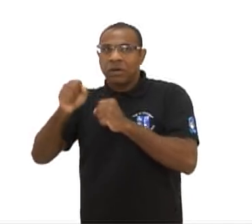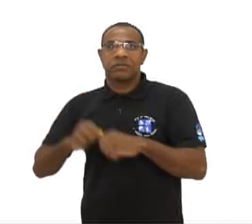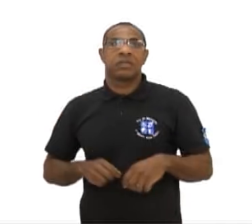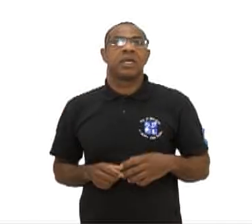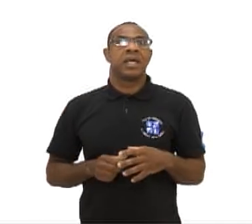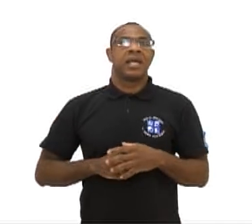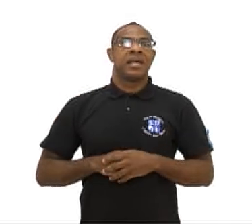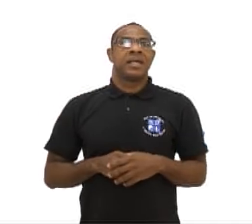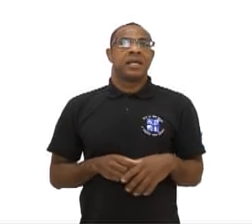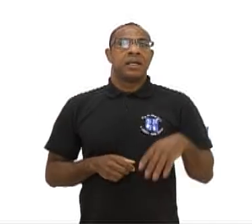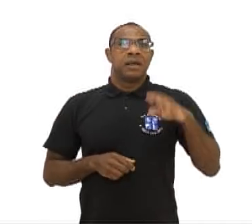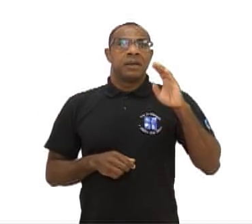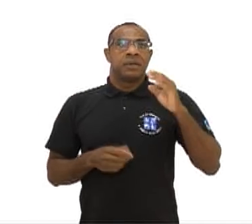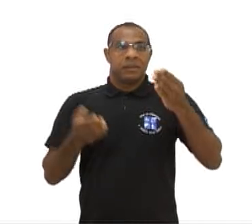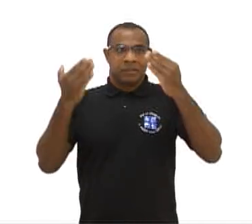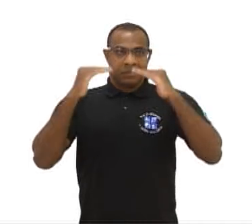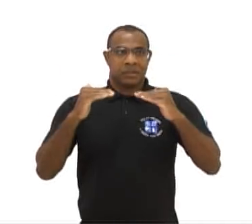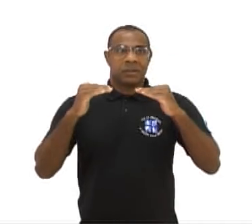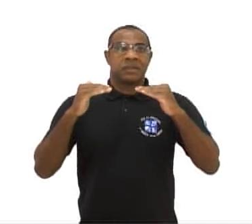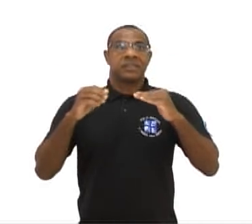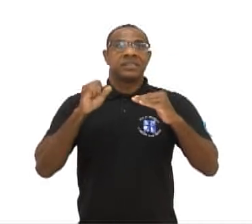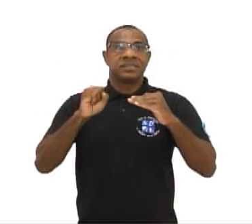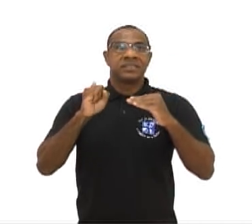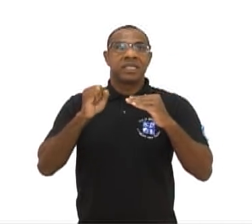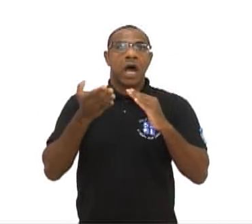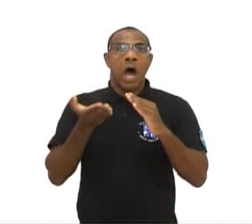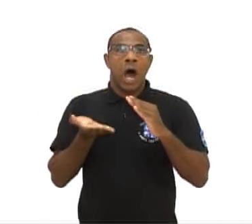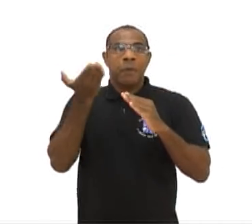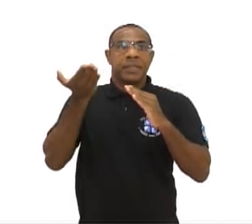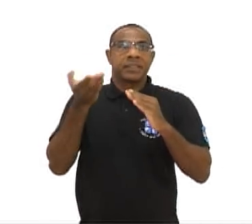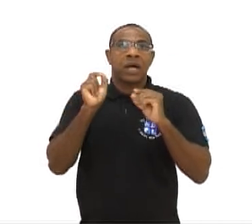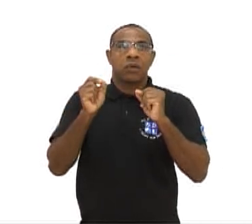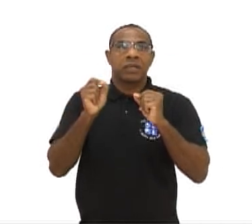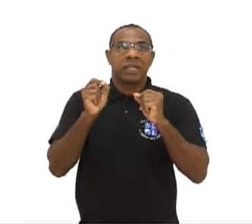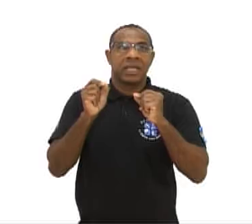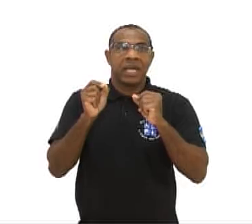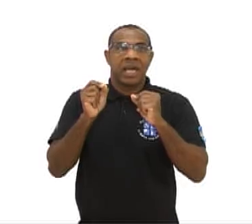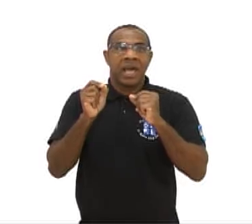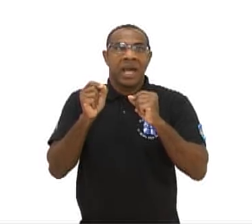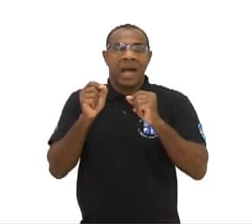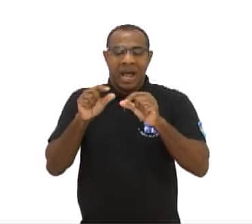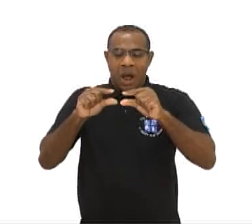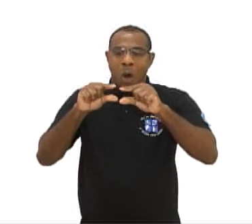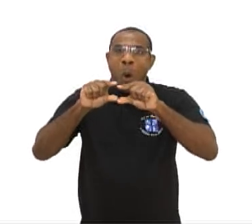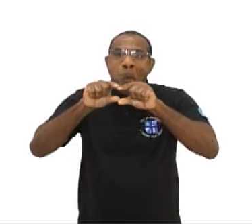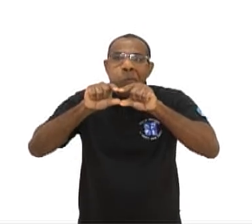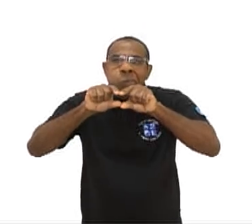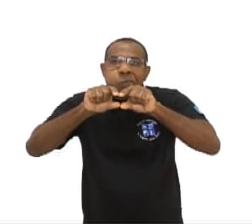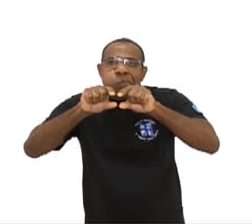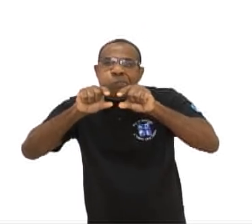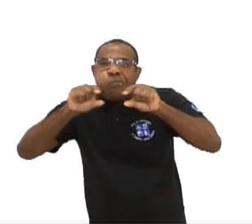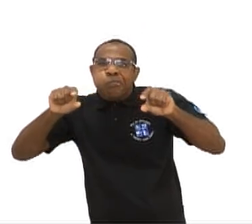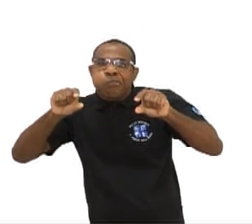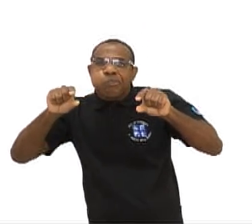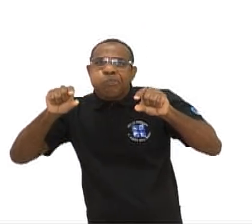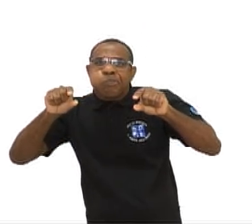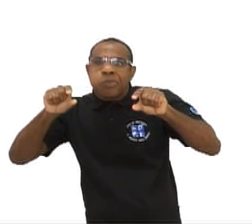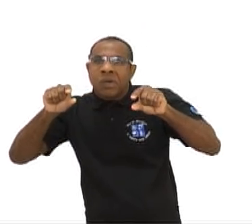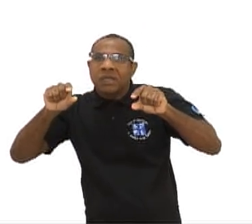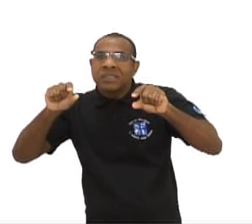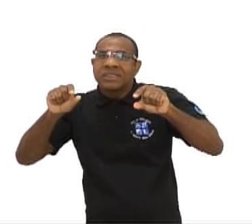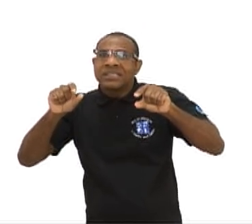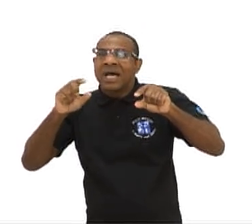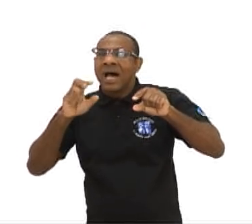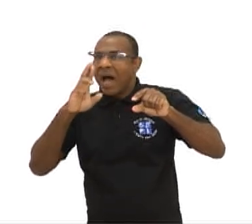diminui. Próxima. Se cortarmos o fio pela metade, a sua resistência não se altera.